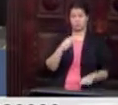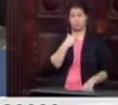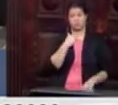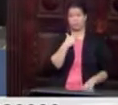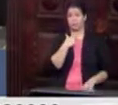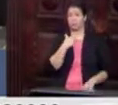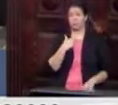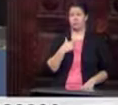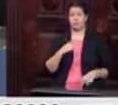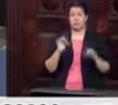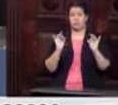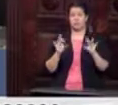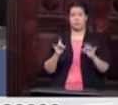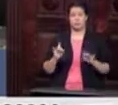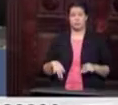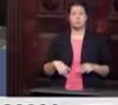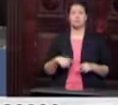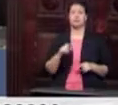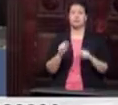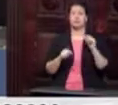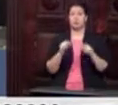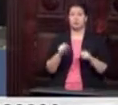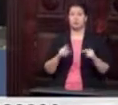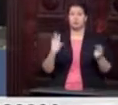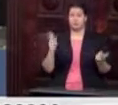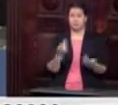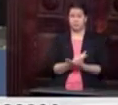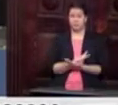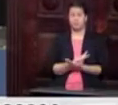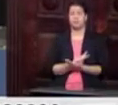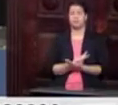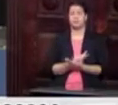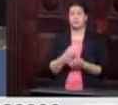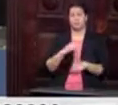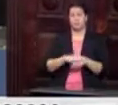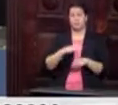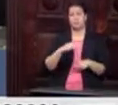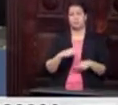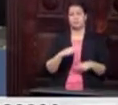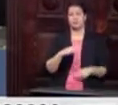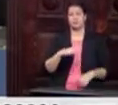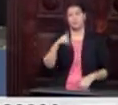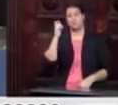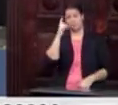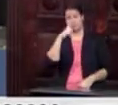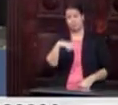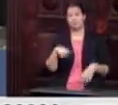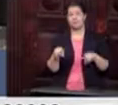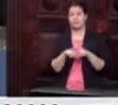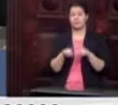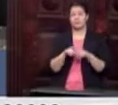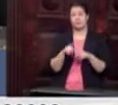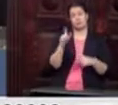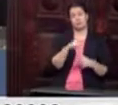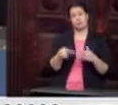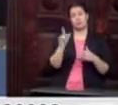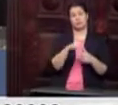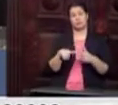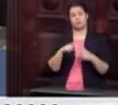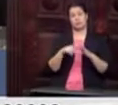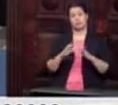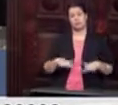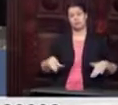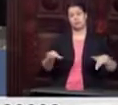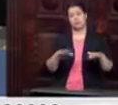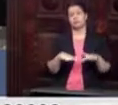poderão ser cumpridos, o que gerará mais instabilidade e maiores dificuldades na